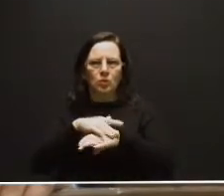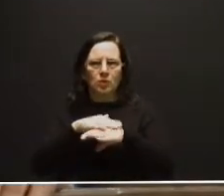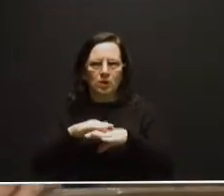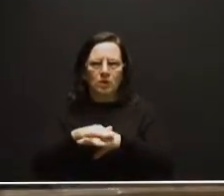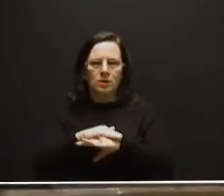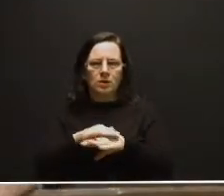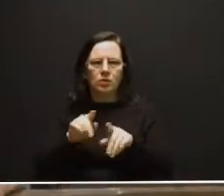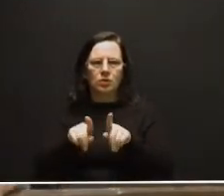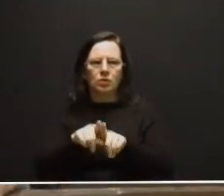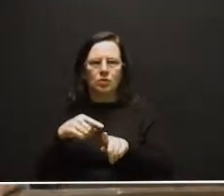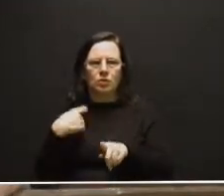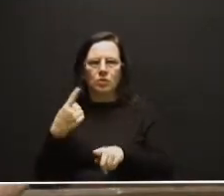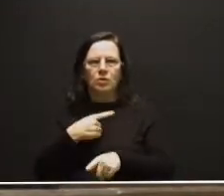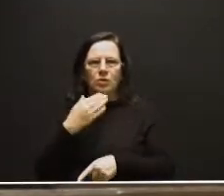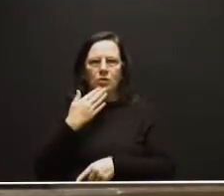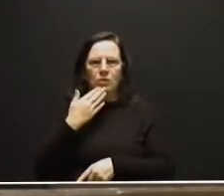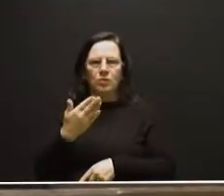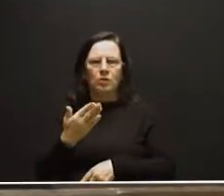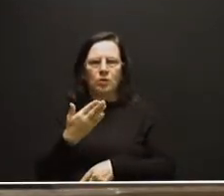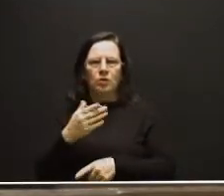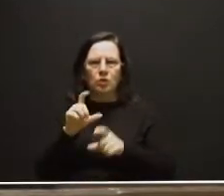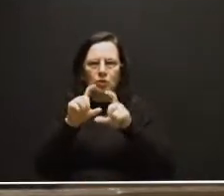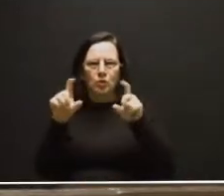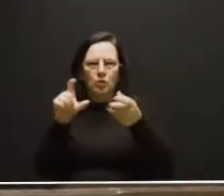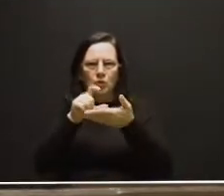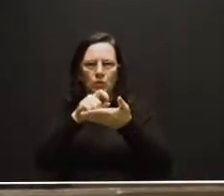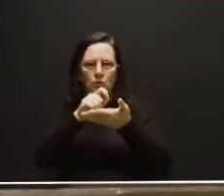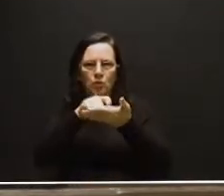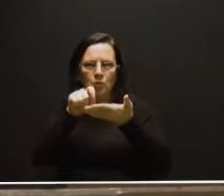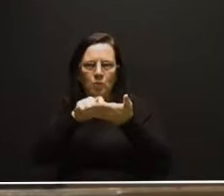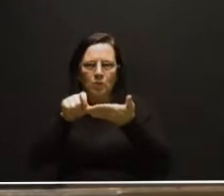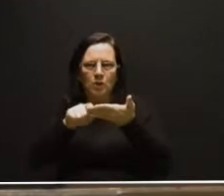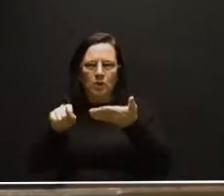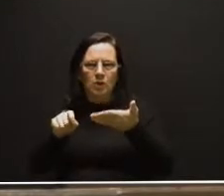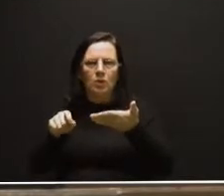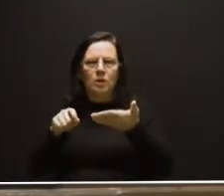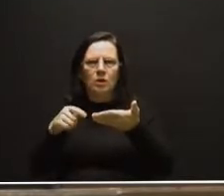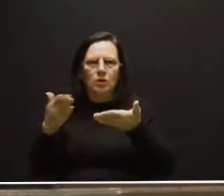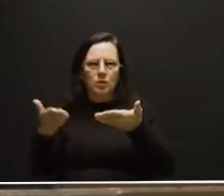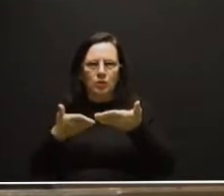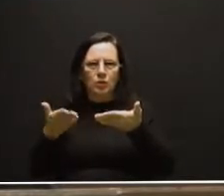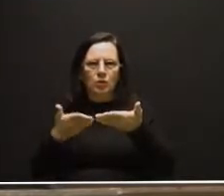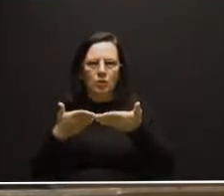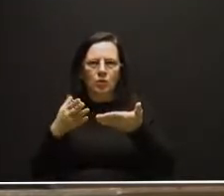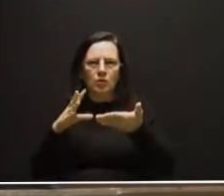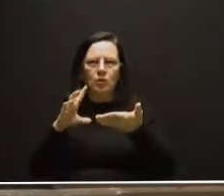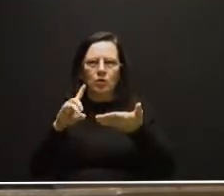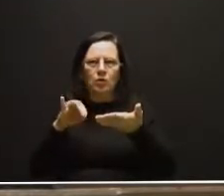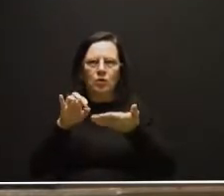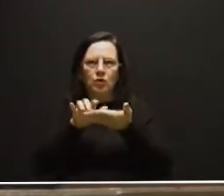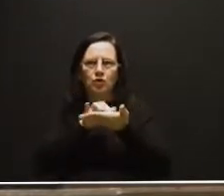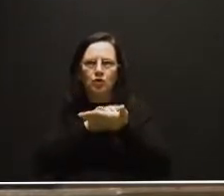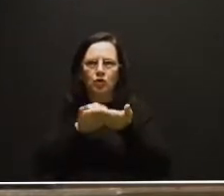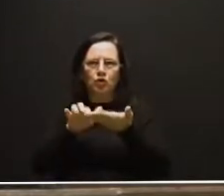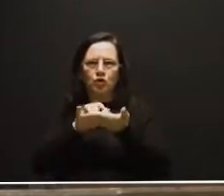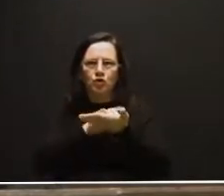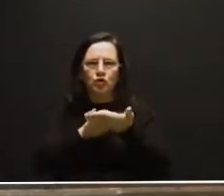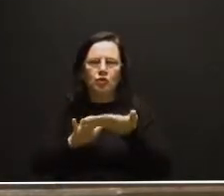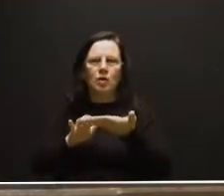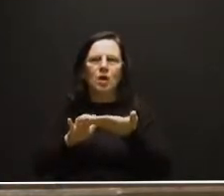é o que nós pedimos é que esse 14 e sim de vacina ele seja hoje é digitalizado que a gente tenha